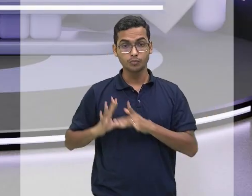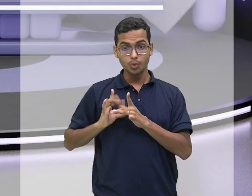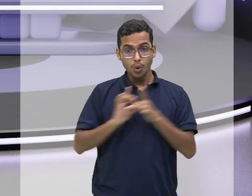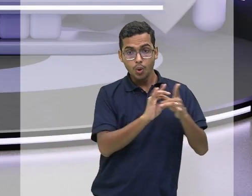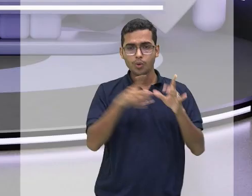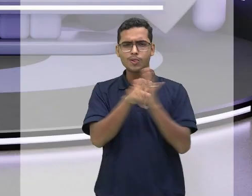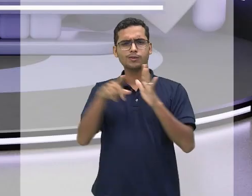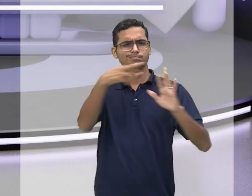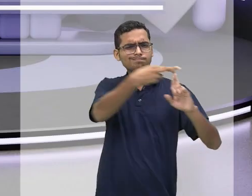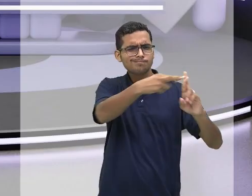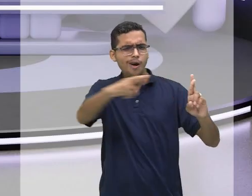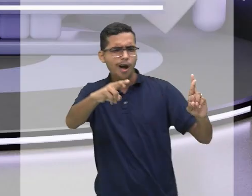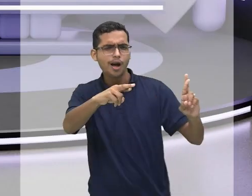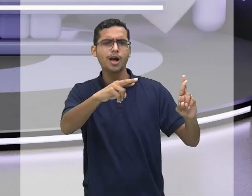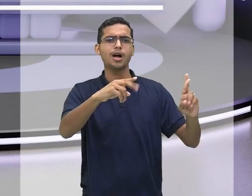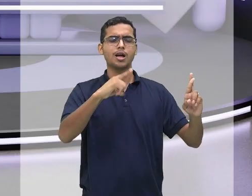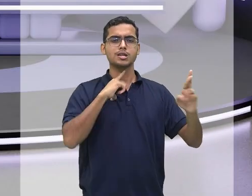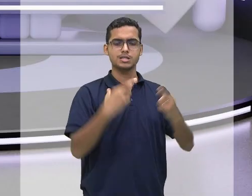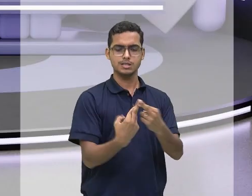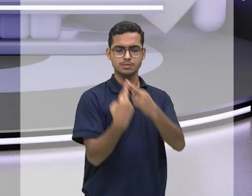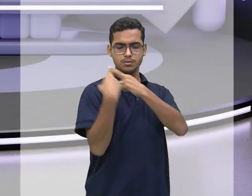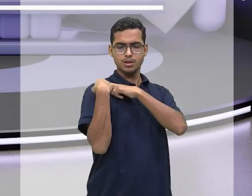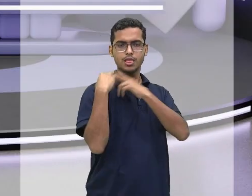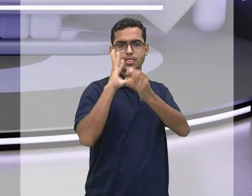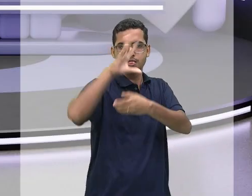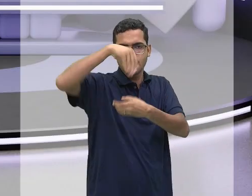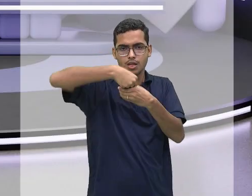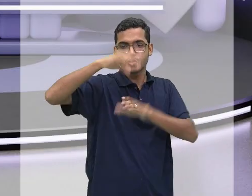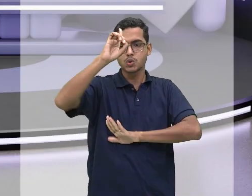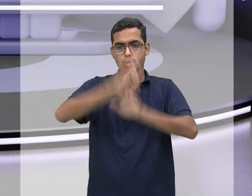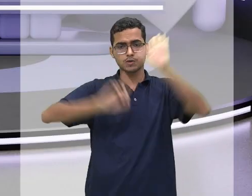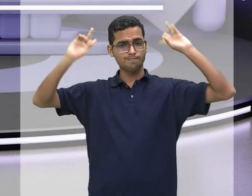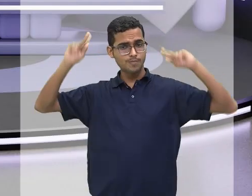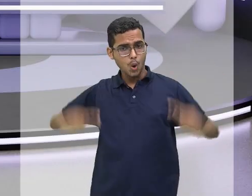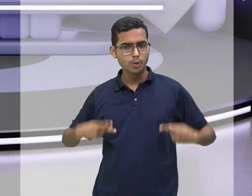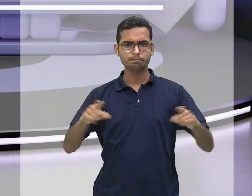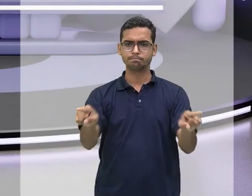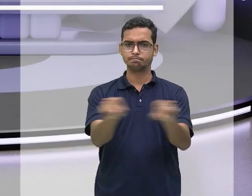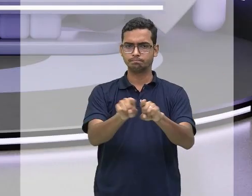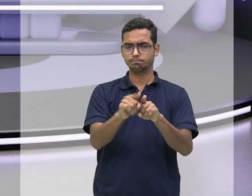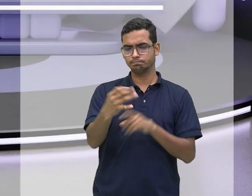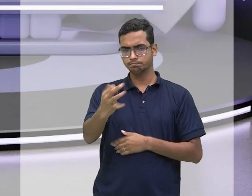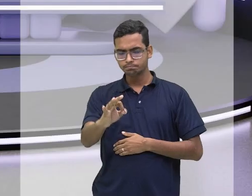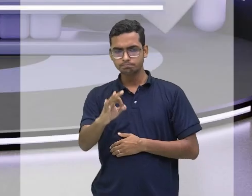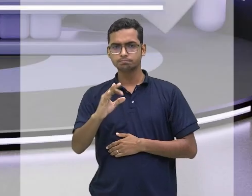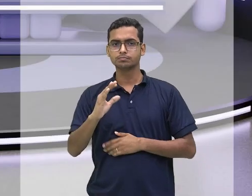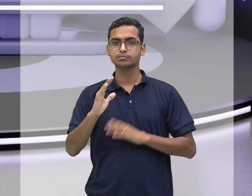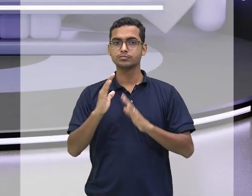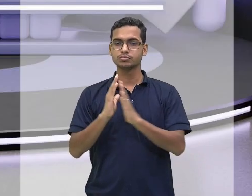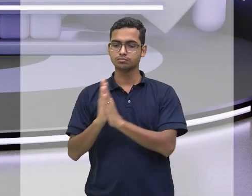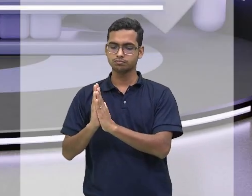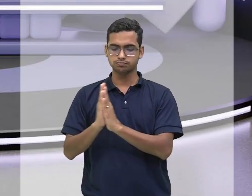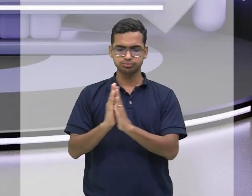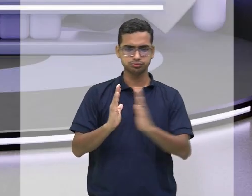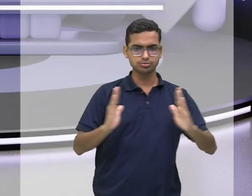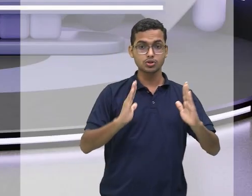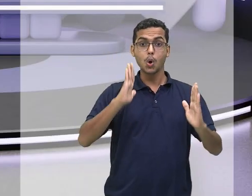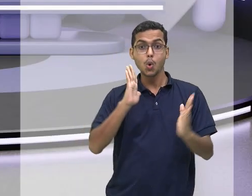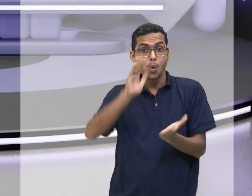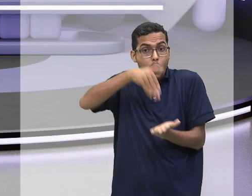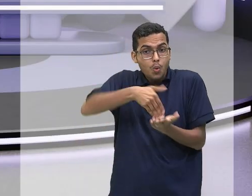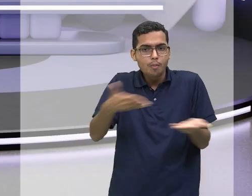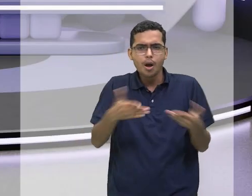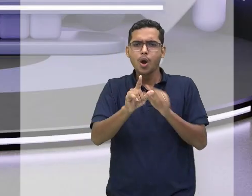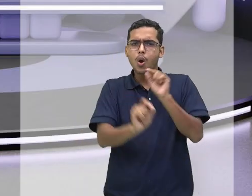das religiões e a sua responsabilidade em relação aos direitos humanos e, por fim, demos um passo muito interessante sobre